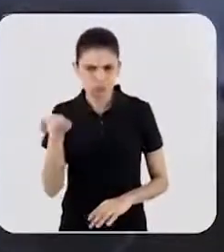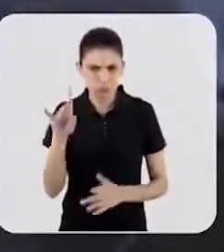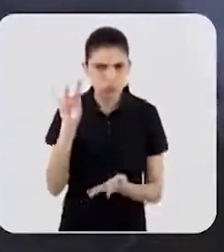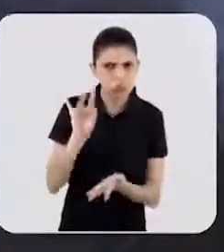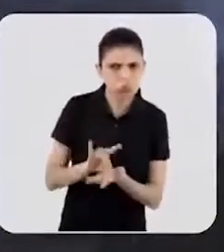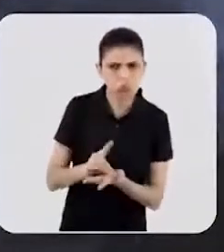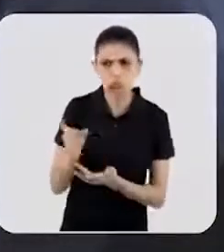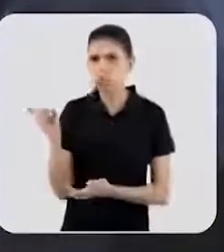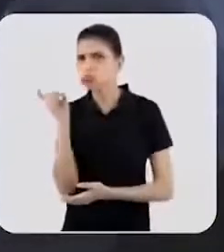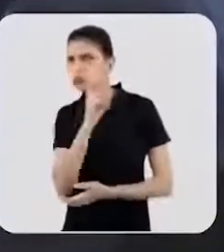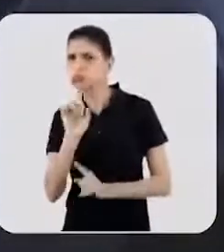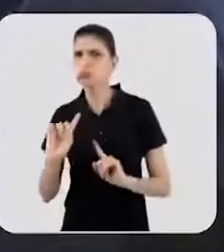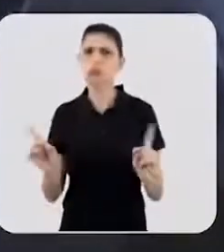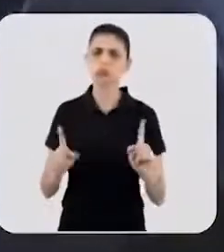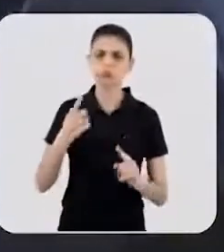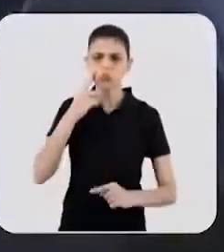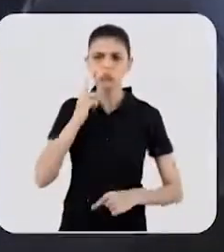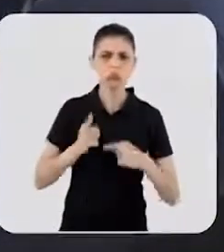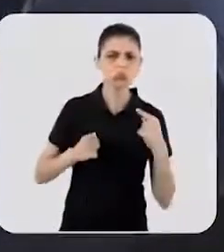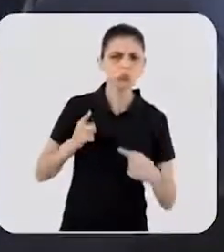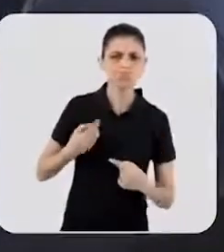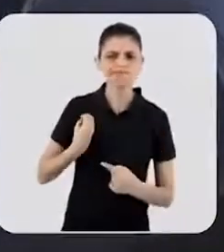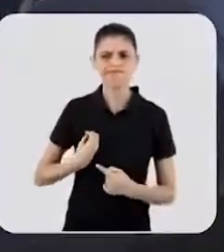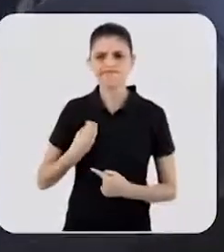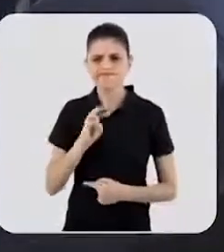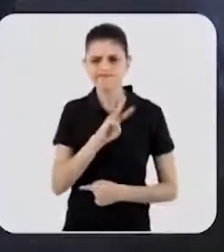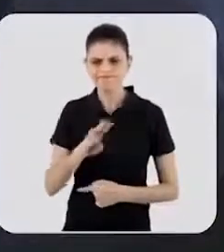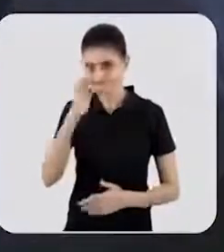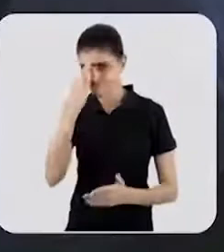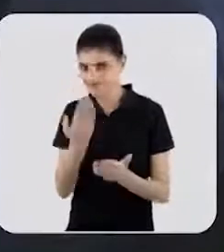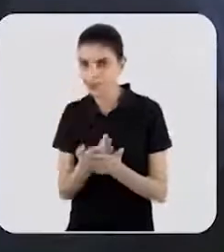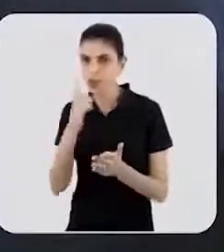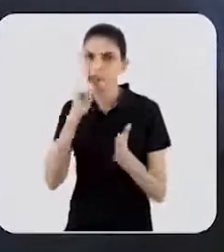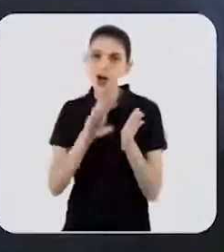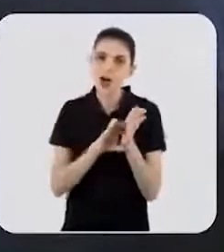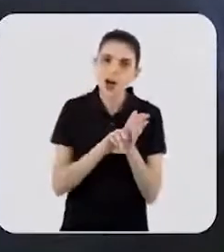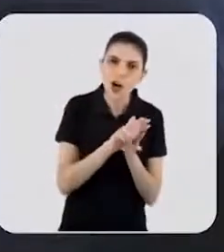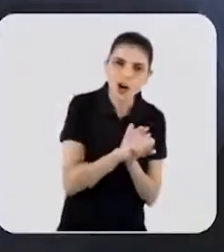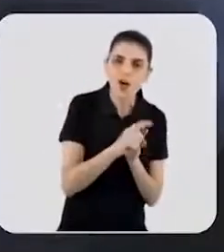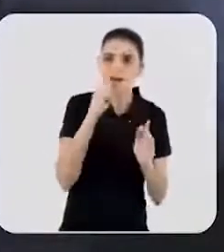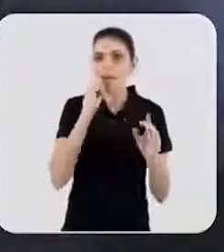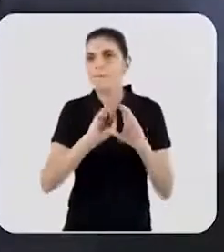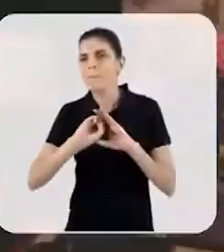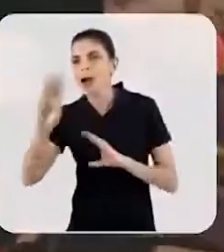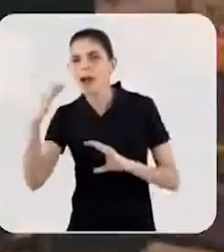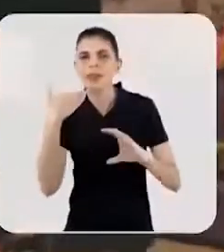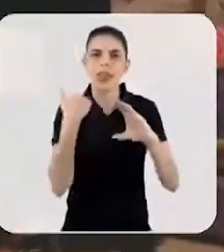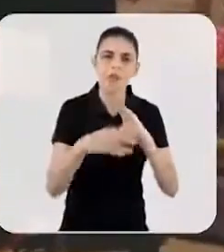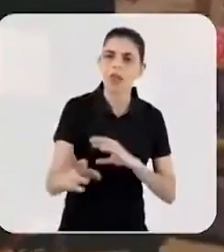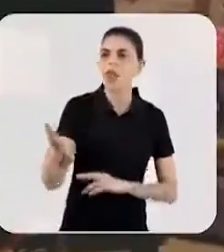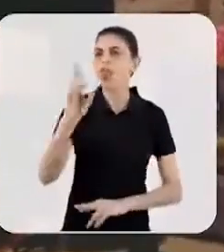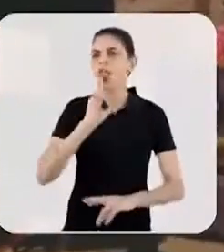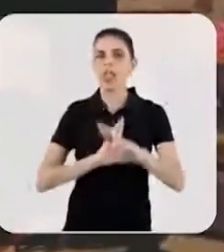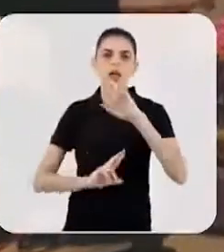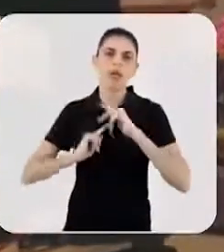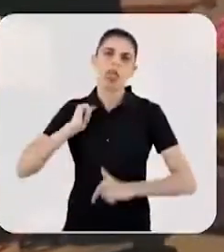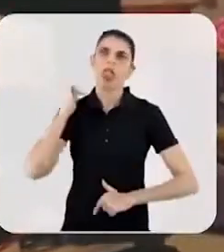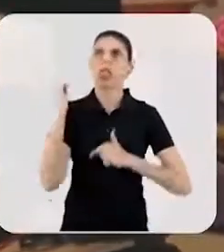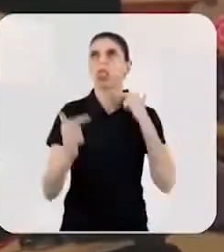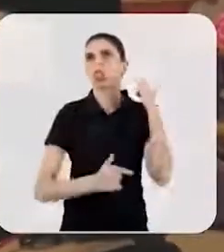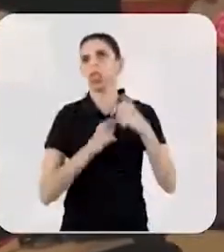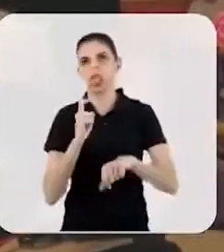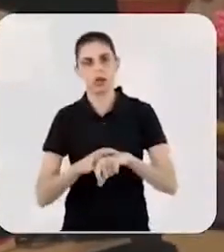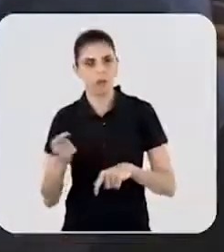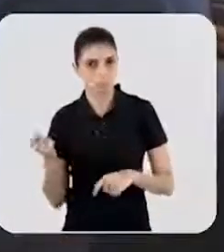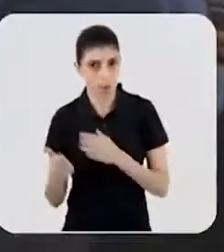vou saber se realmente existe esse cupom de desconto ou se não existe? Então eu teria que ir no Google Play, contactar o Google, mandar e-mail, aguardar a resposta. É muito trabalho